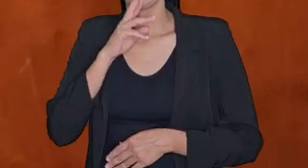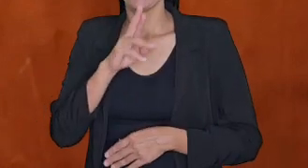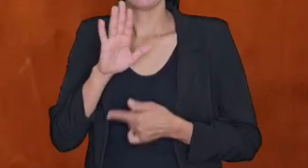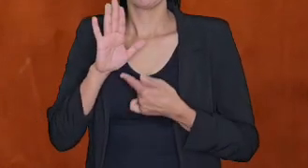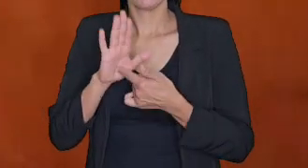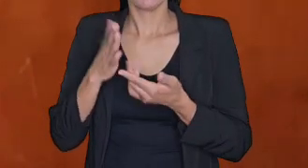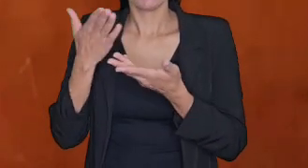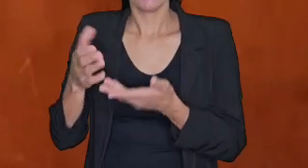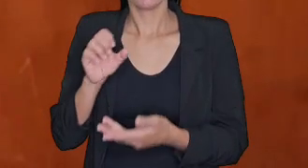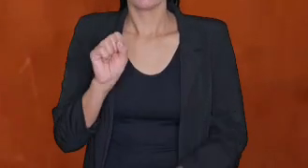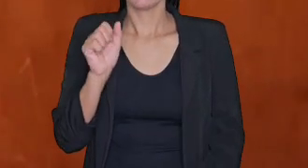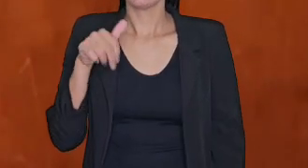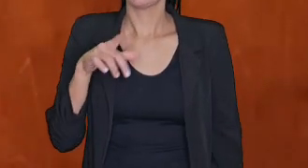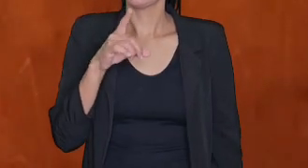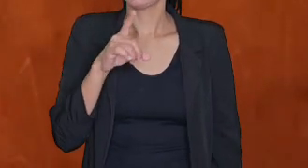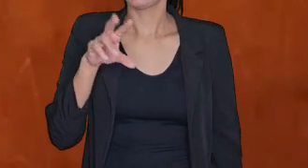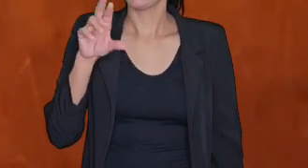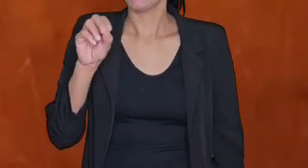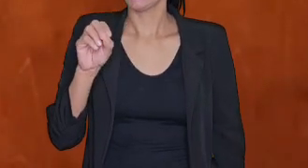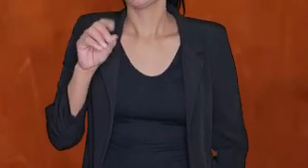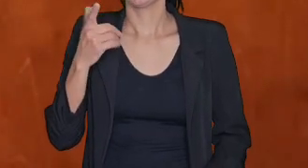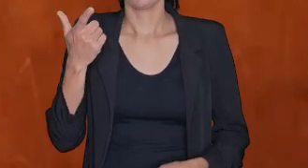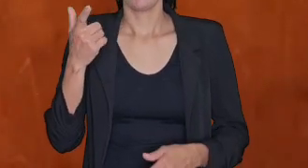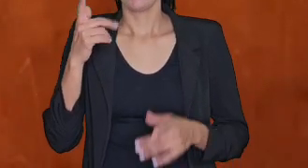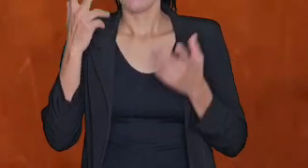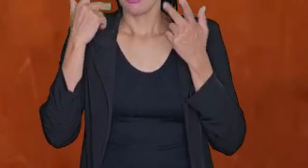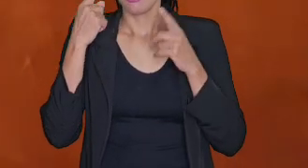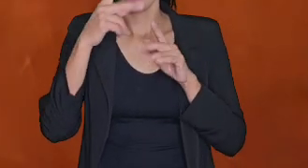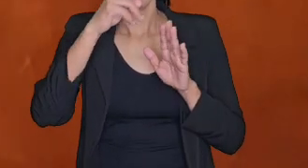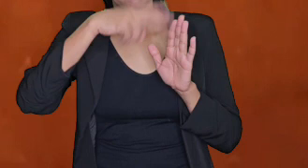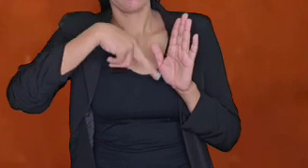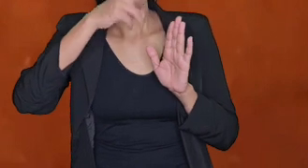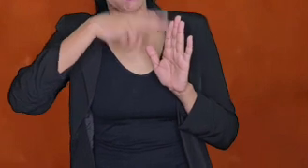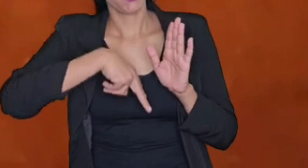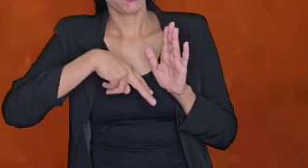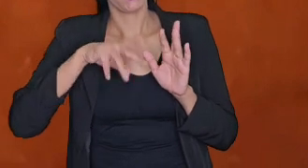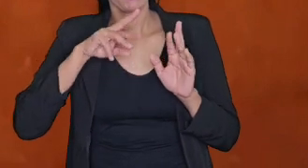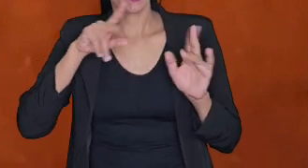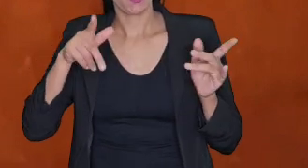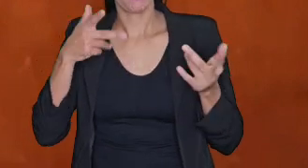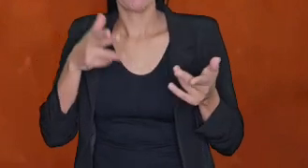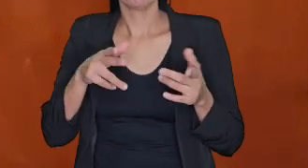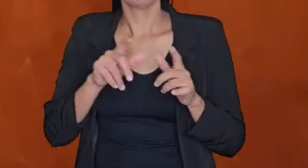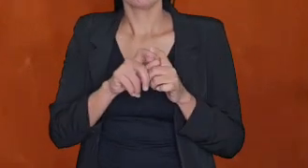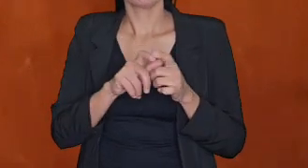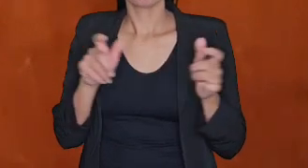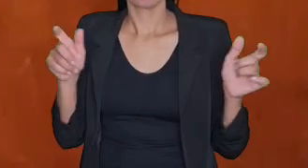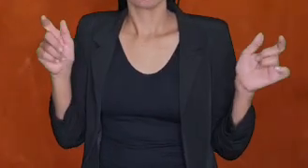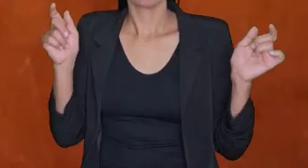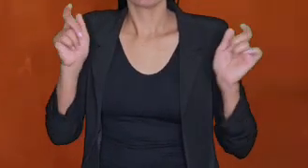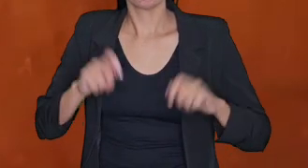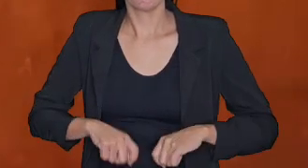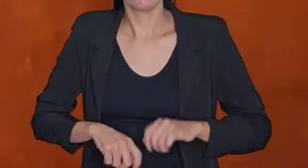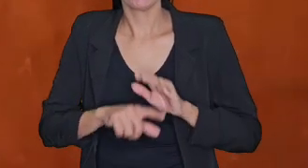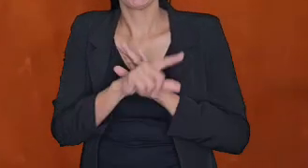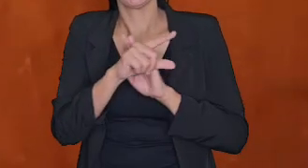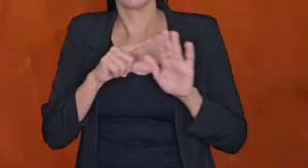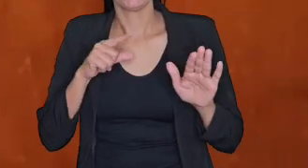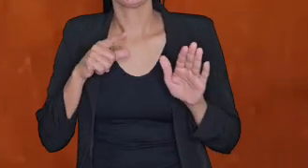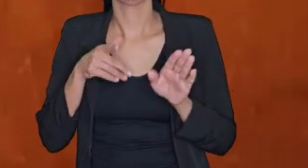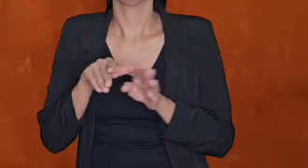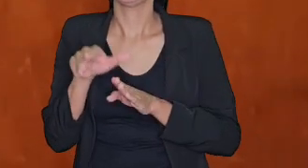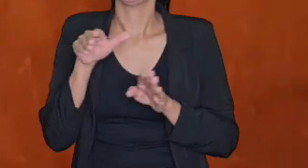Agradeço aí pelo complemento à minha resposta, mostrando para o Sandro que não é nada trivial essa leitura